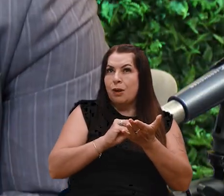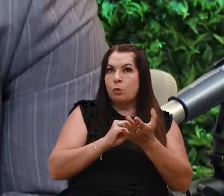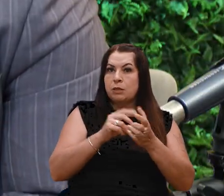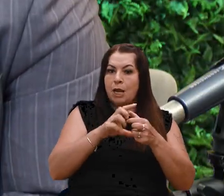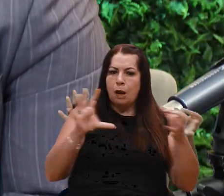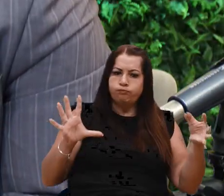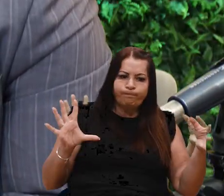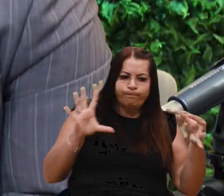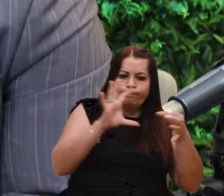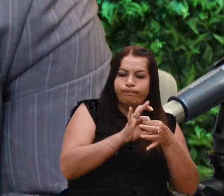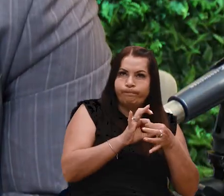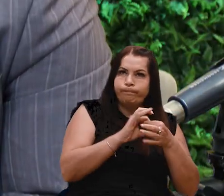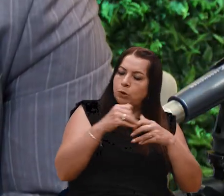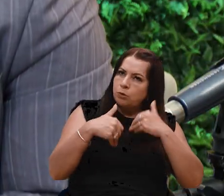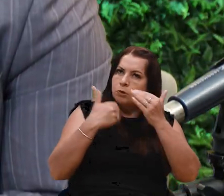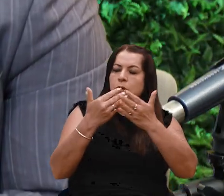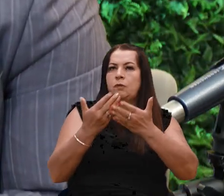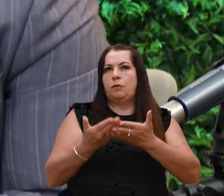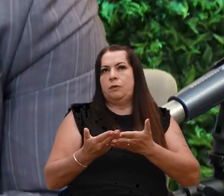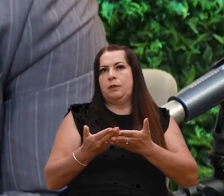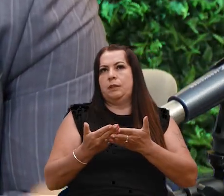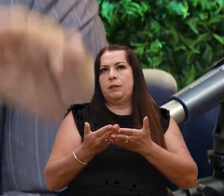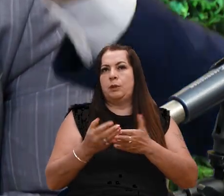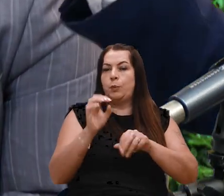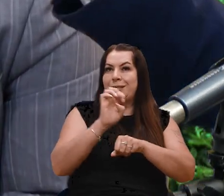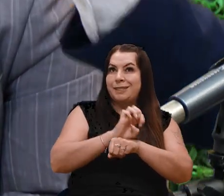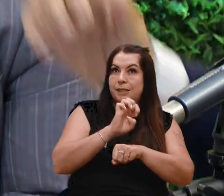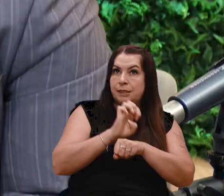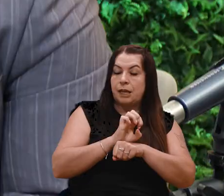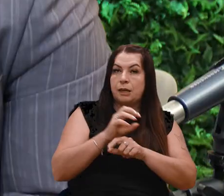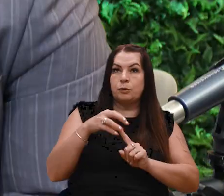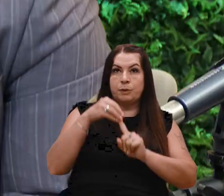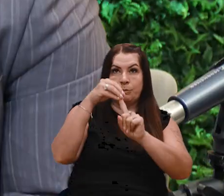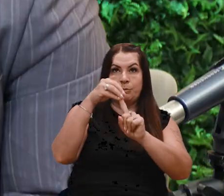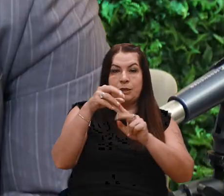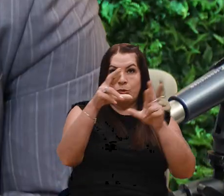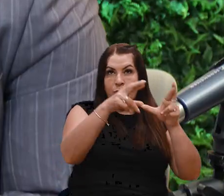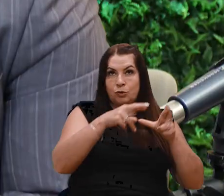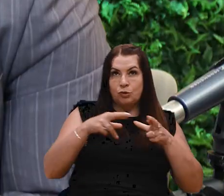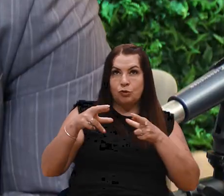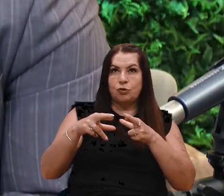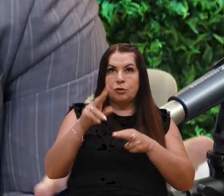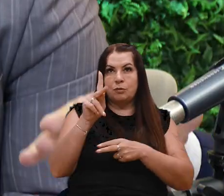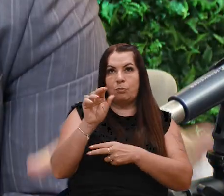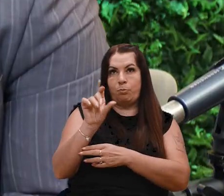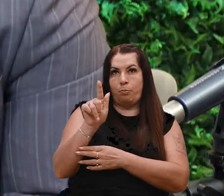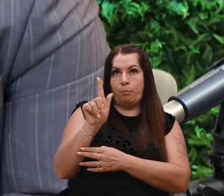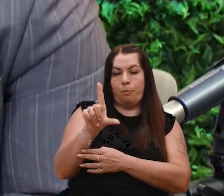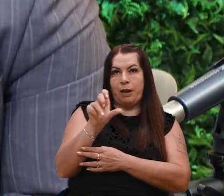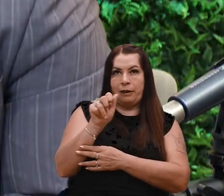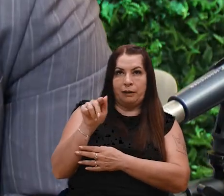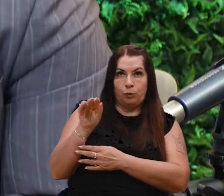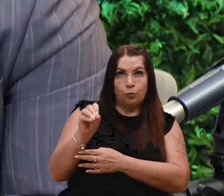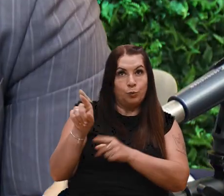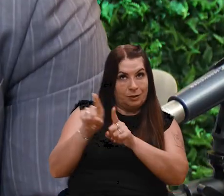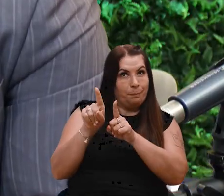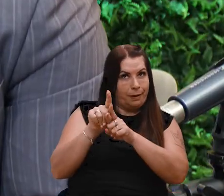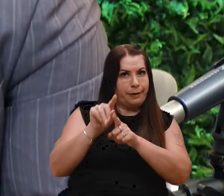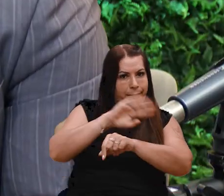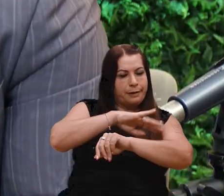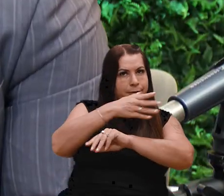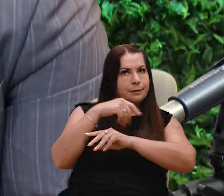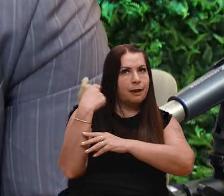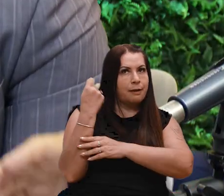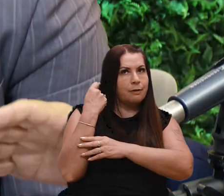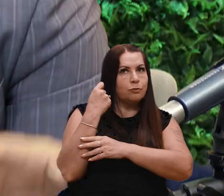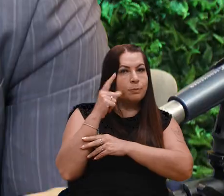ligação que vai desenvolver o nosso estado, principalmente aqui na região do Planalto e da Serra aqui. Nós vamos utilizar